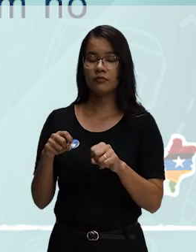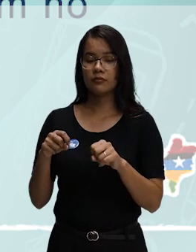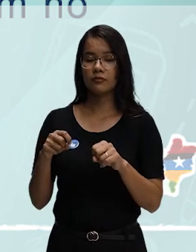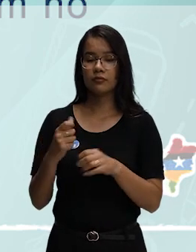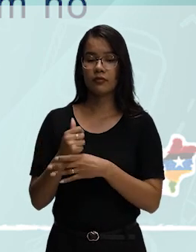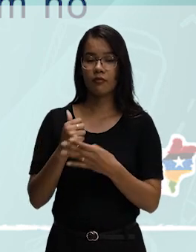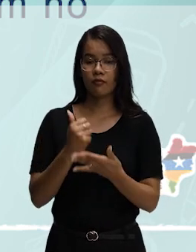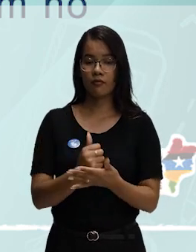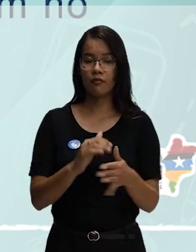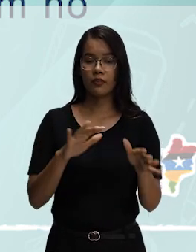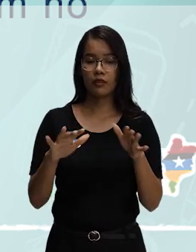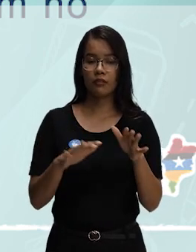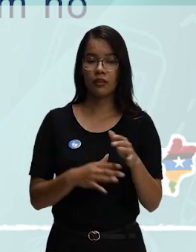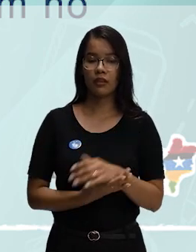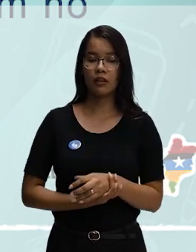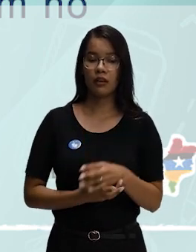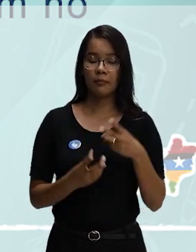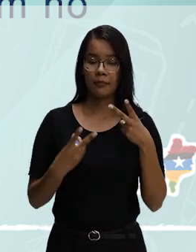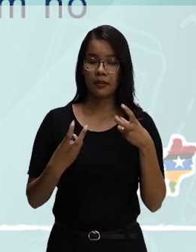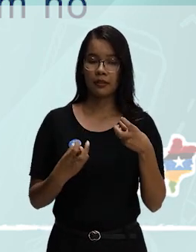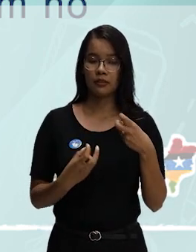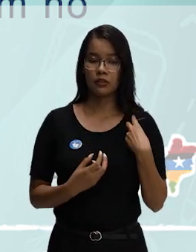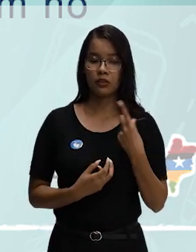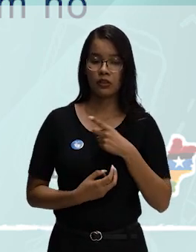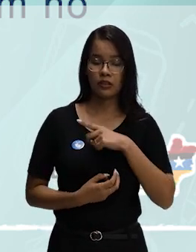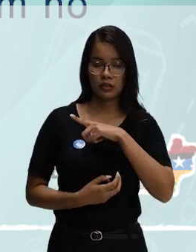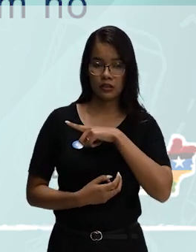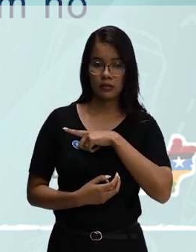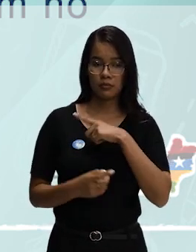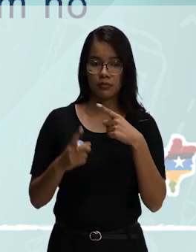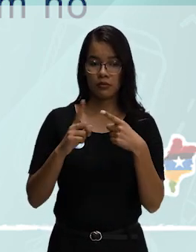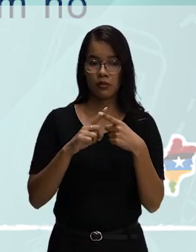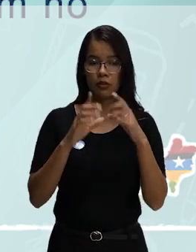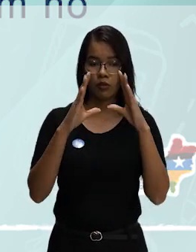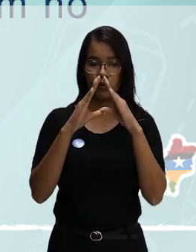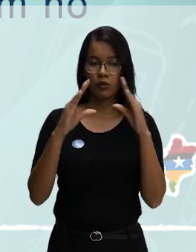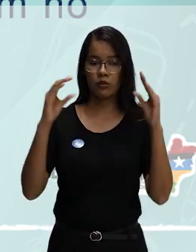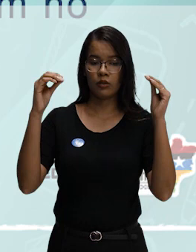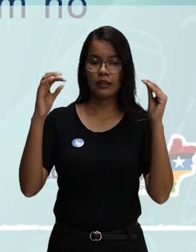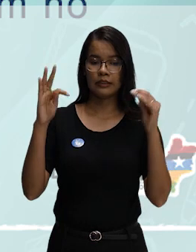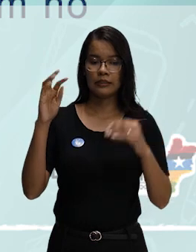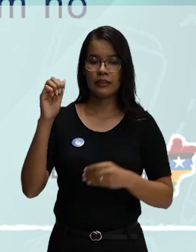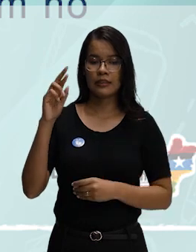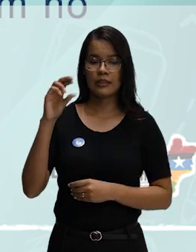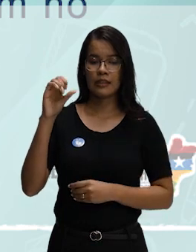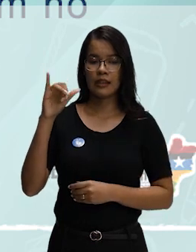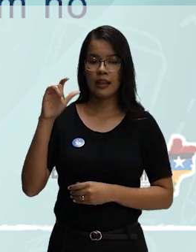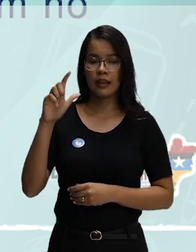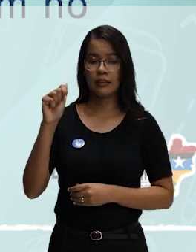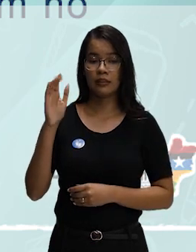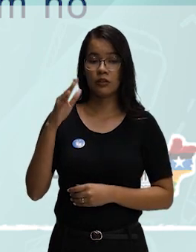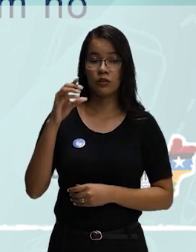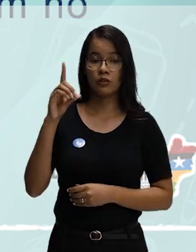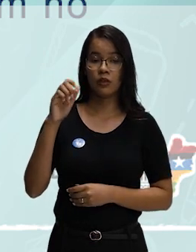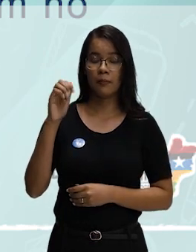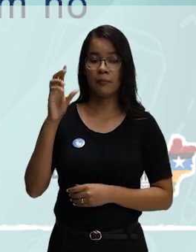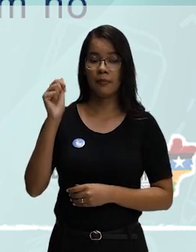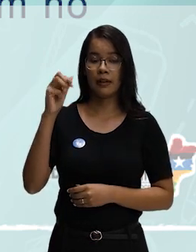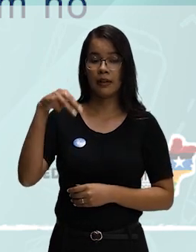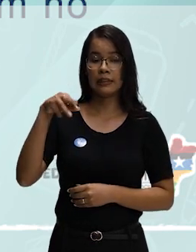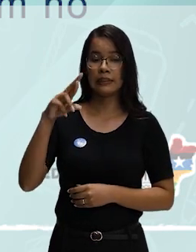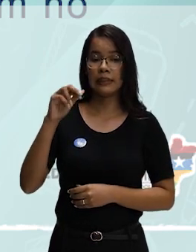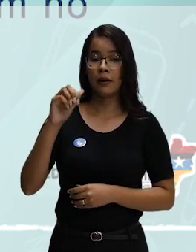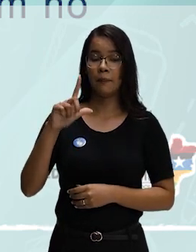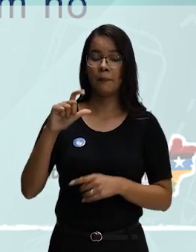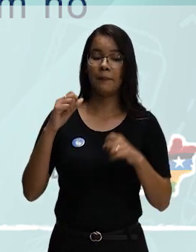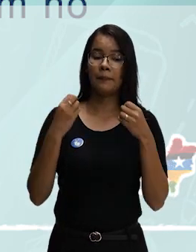vanguarda, certo? Então, olha aqui. Aqui nós temos a lua da Tarsila do Amaral. Observa que esse